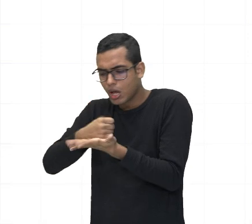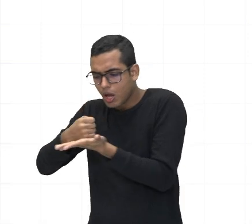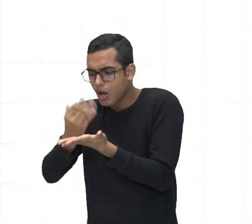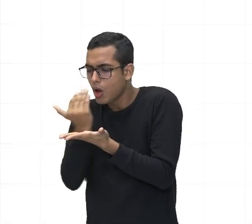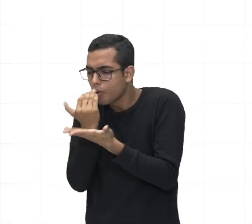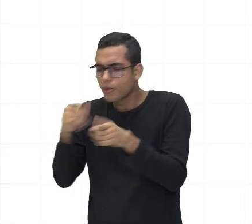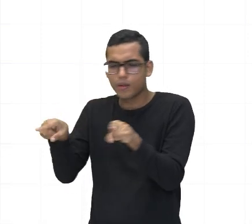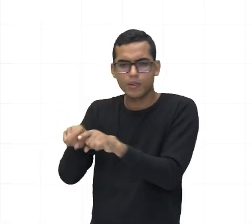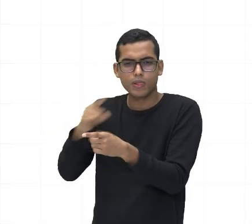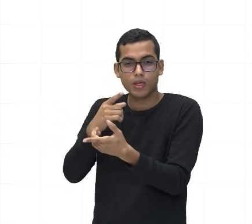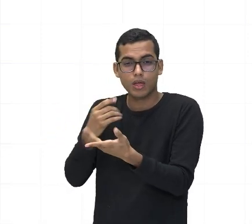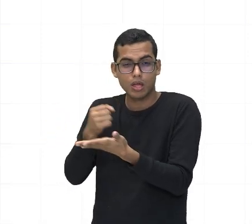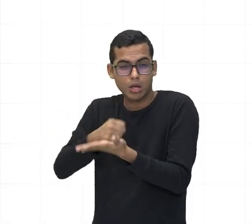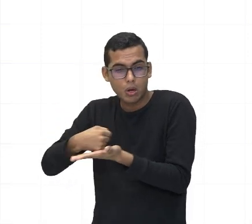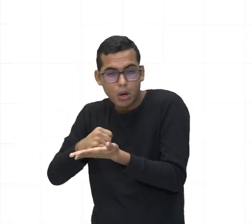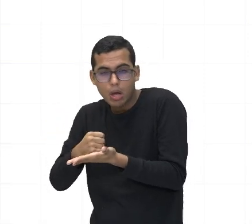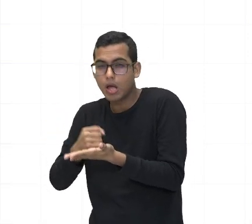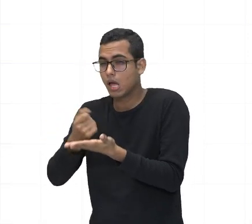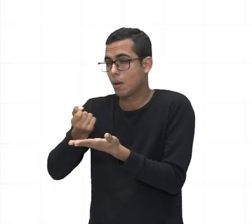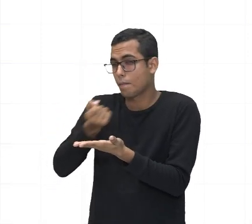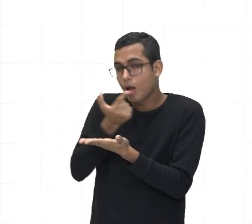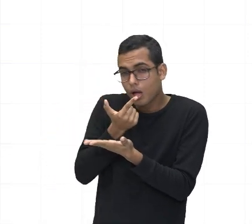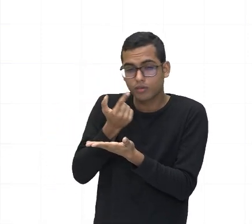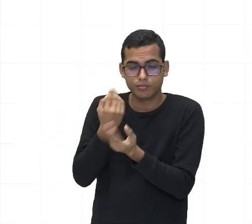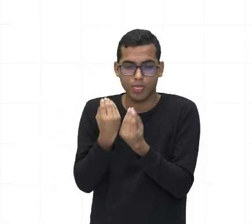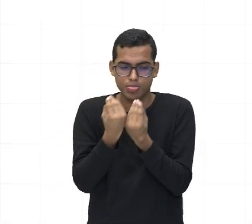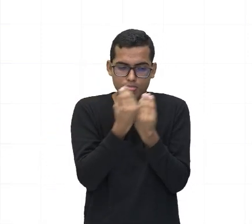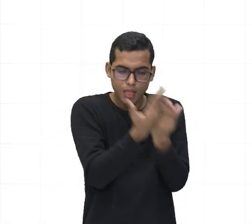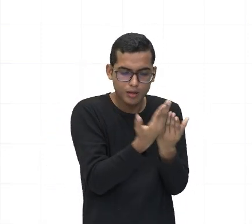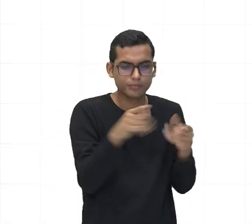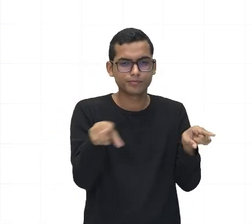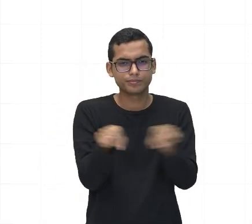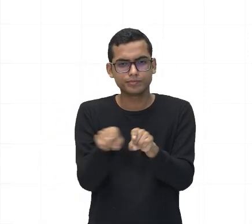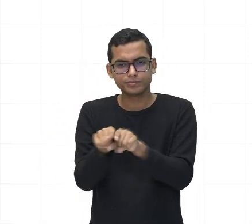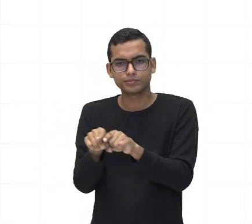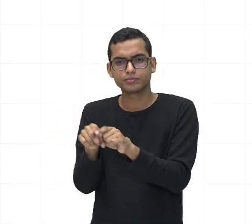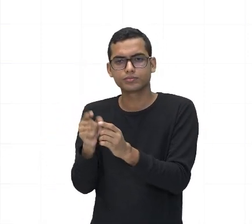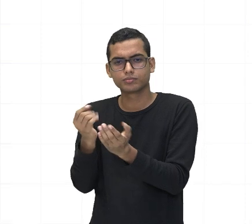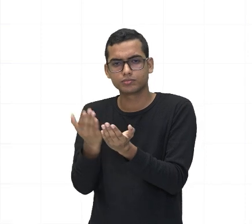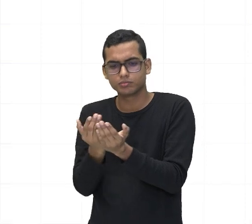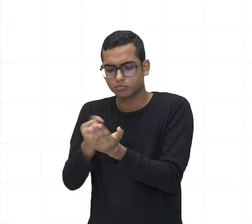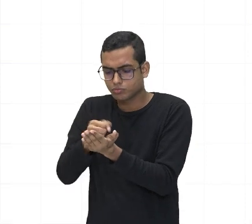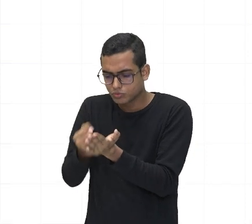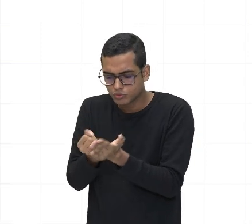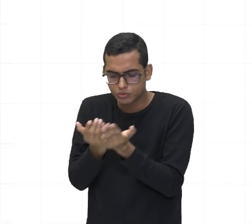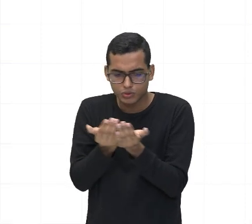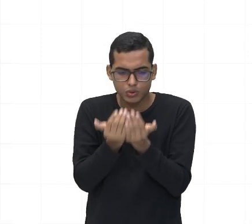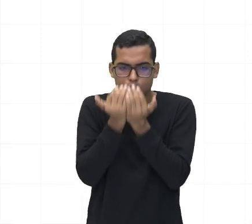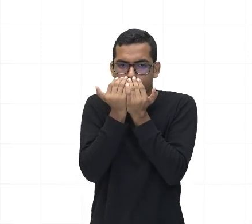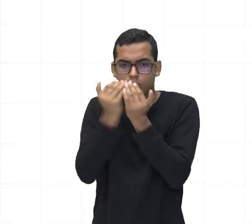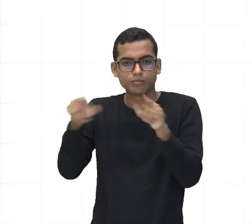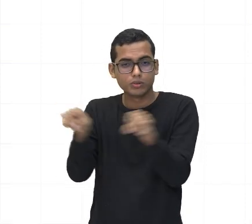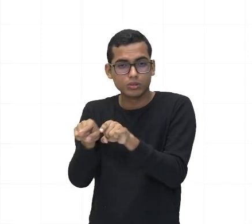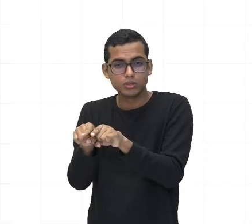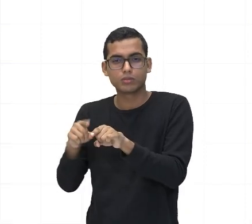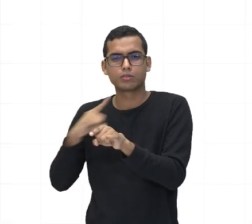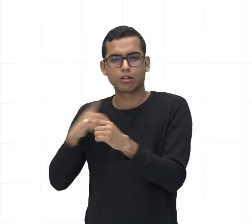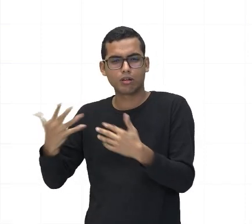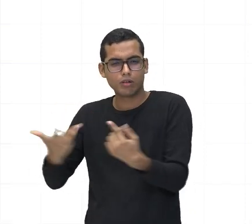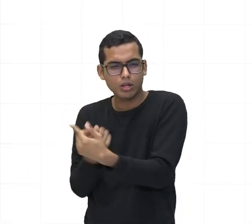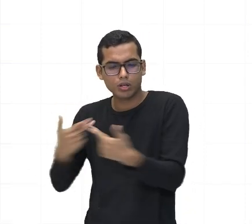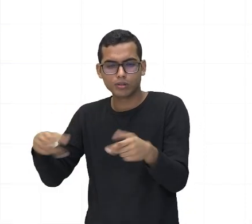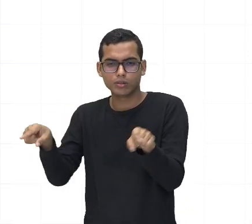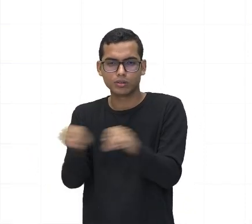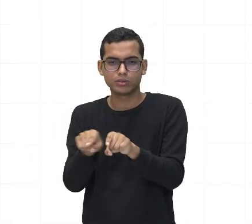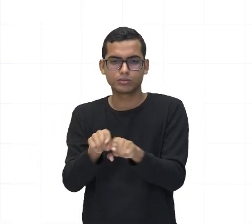cânticos para que aquele espírito da doença possa deixar a pessoa. O termo xamã